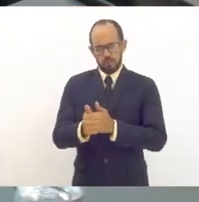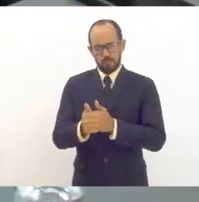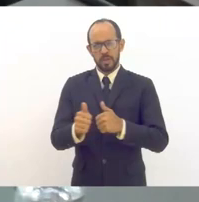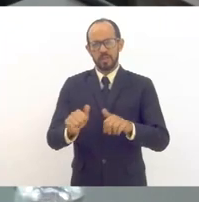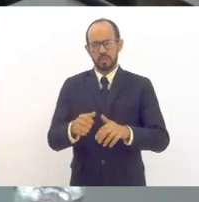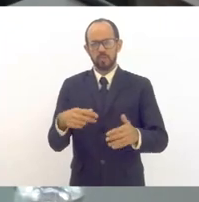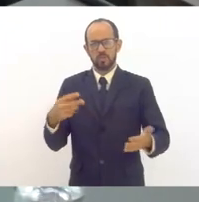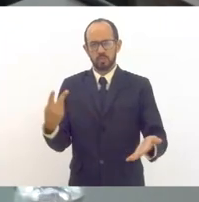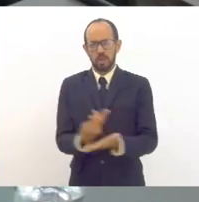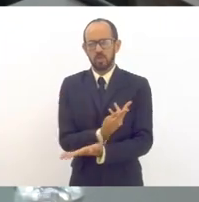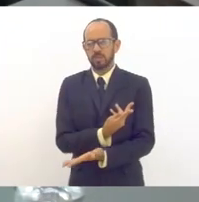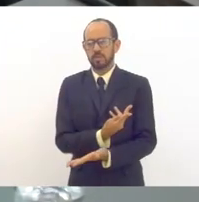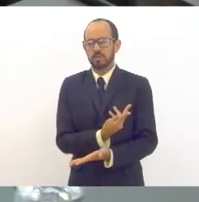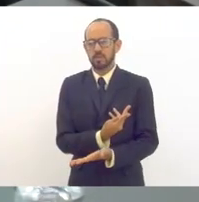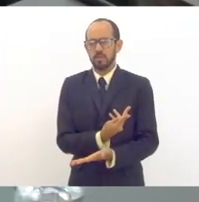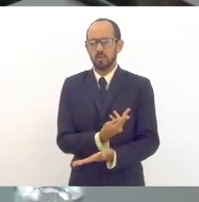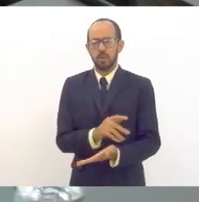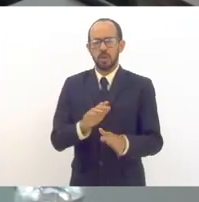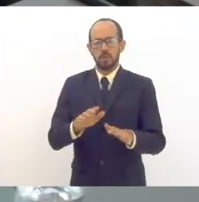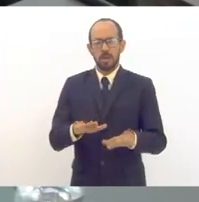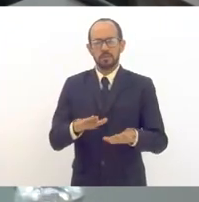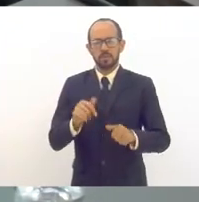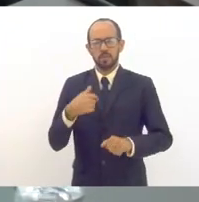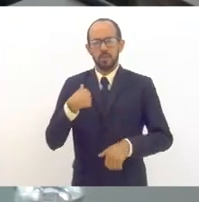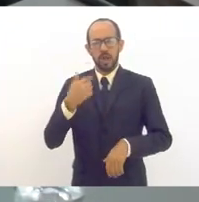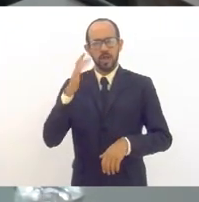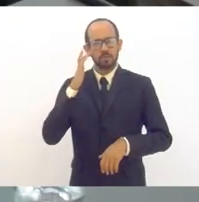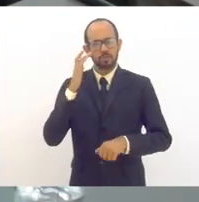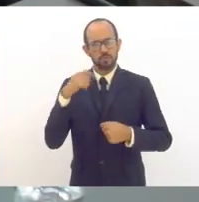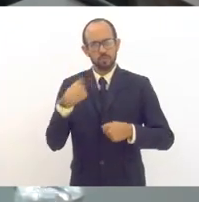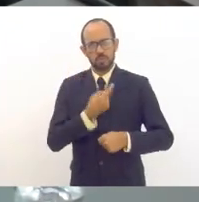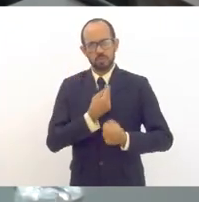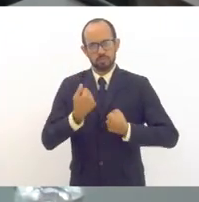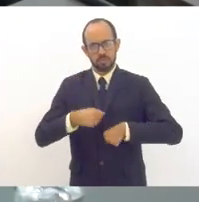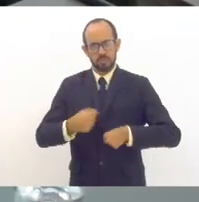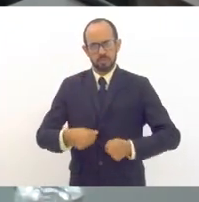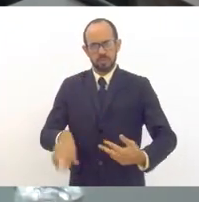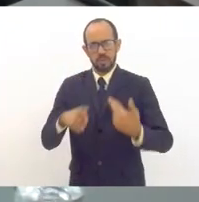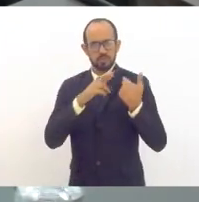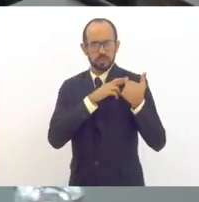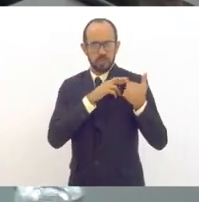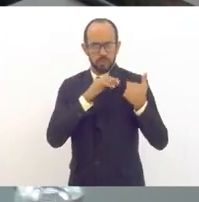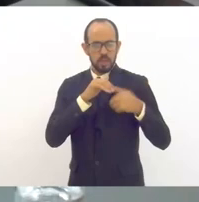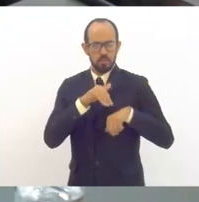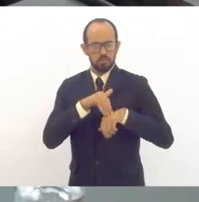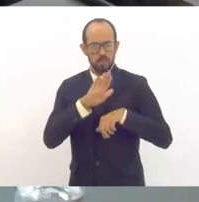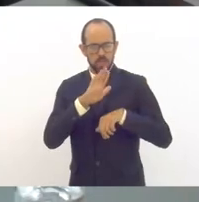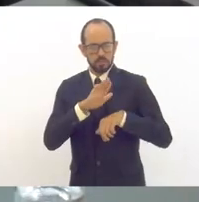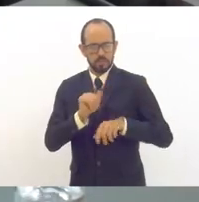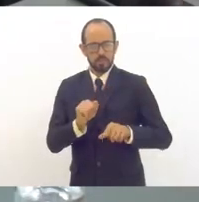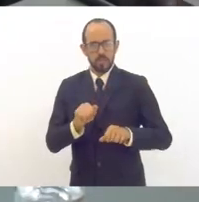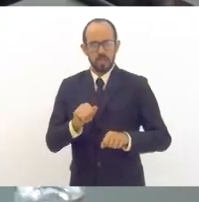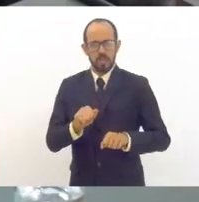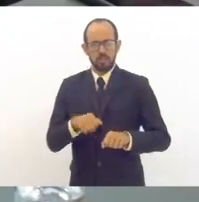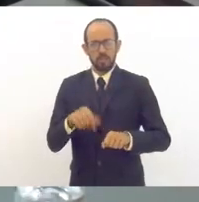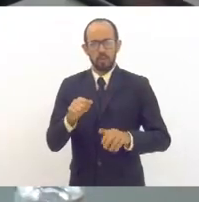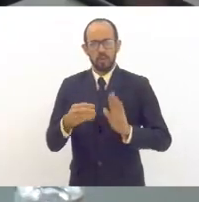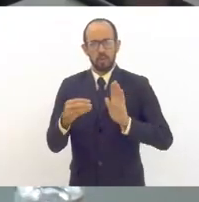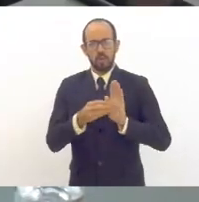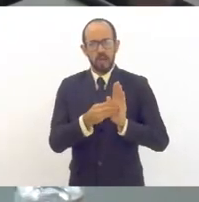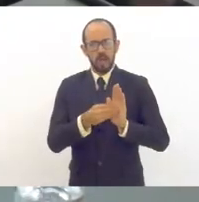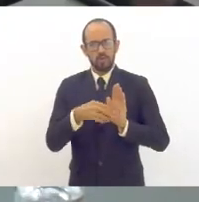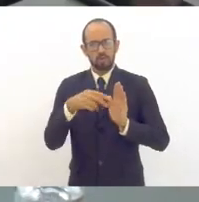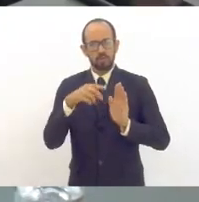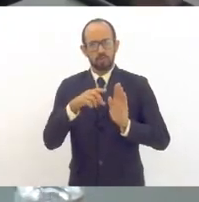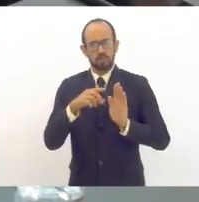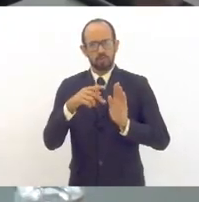acontecendo e eu acho que a gente tem que ter mais responsabilidades né foi colocada em Pauta um pdl para ser